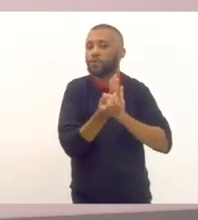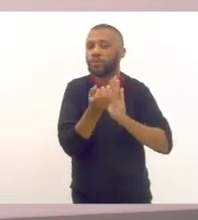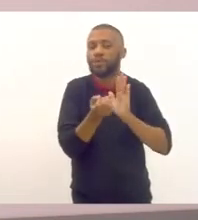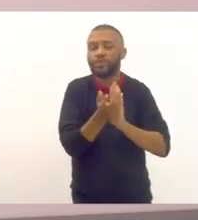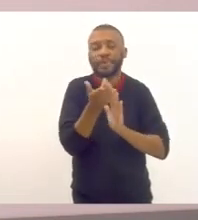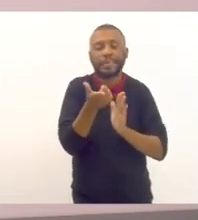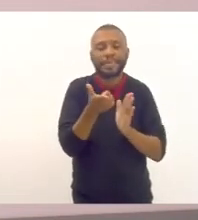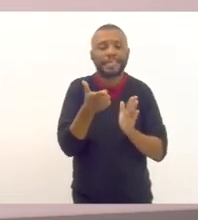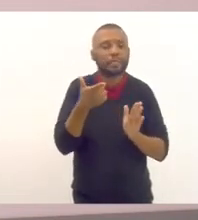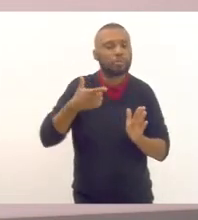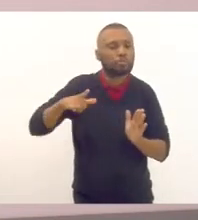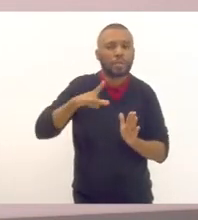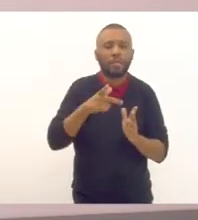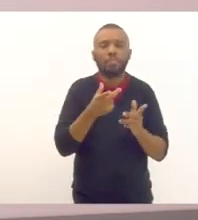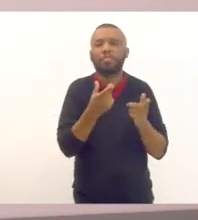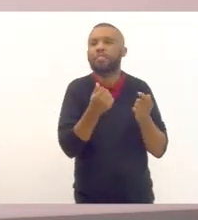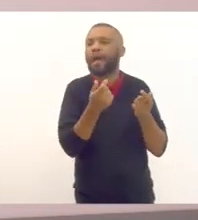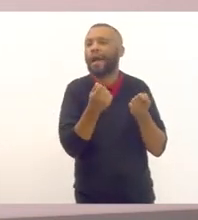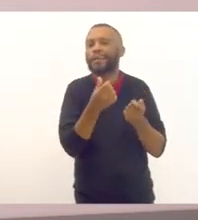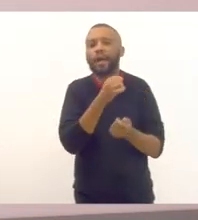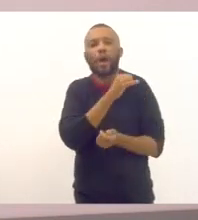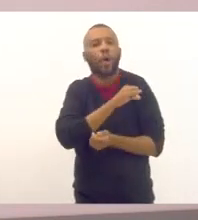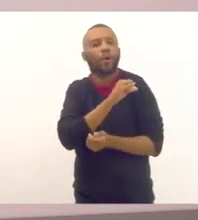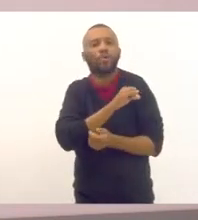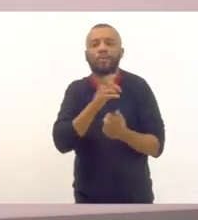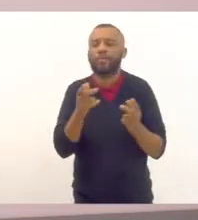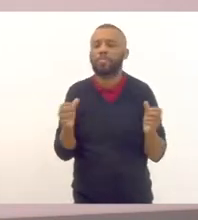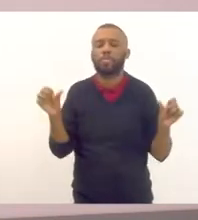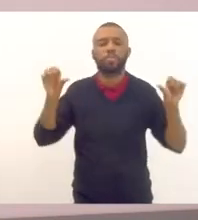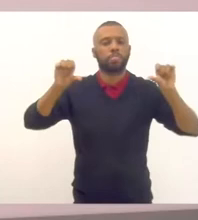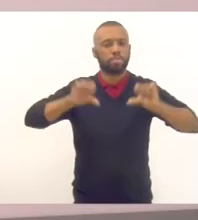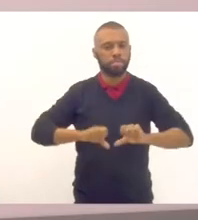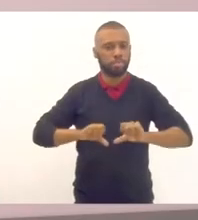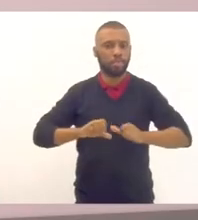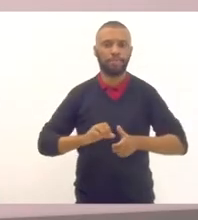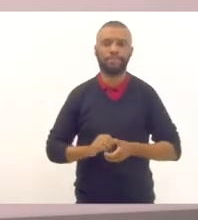Rio de Janeiro está pior. Então